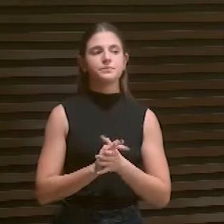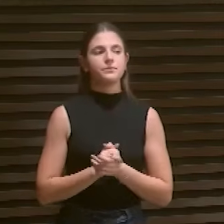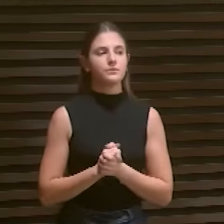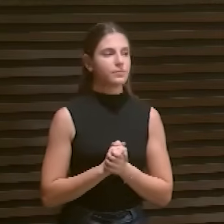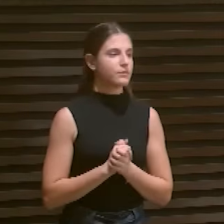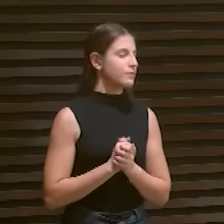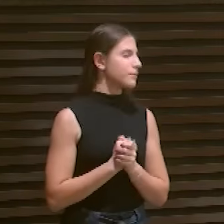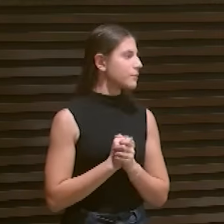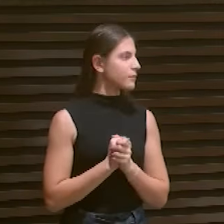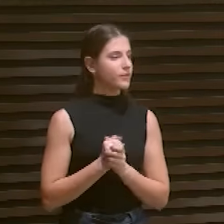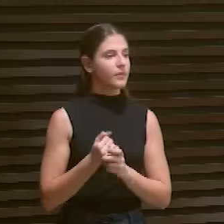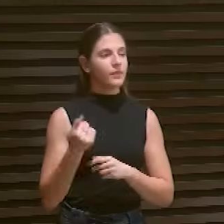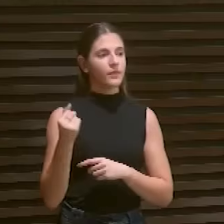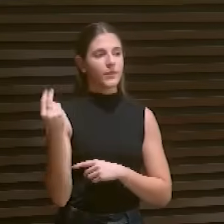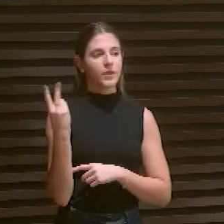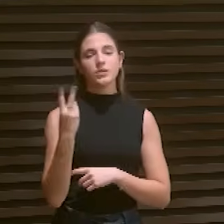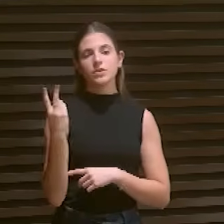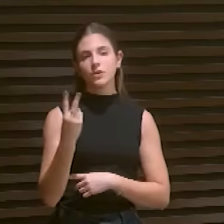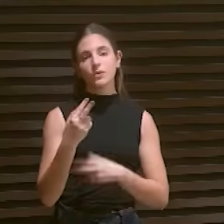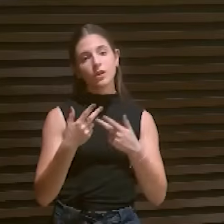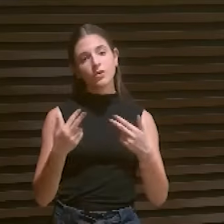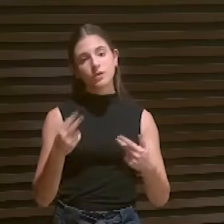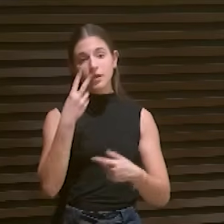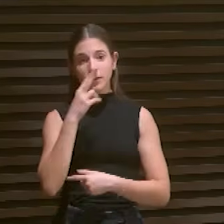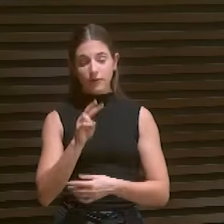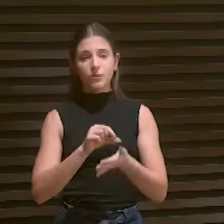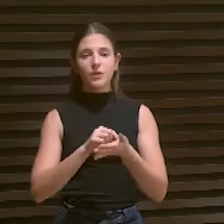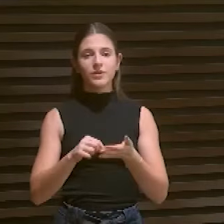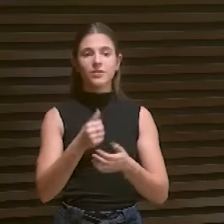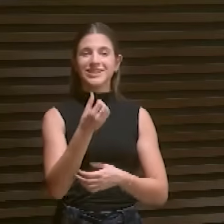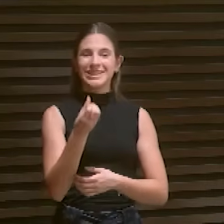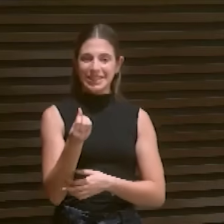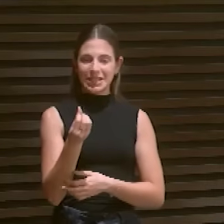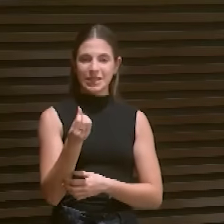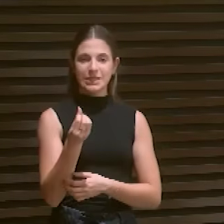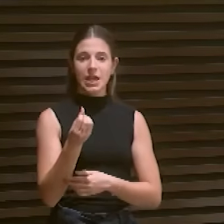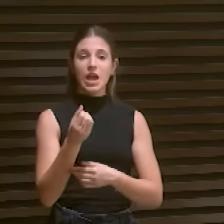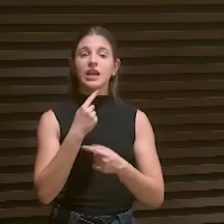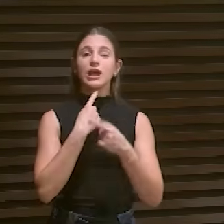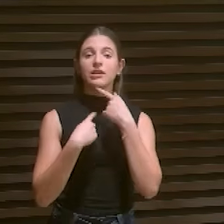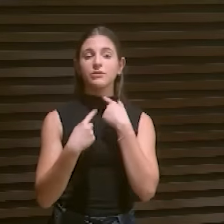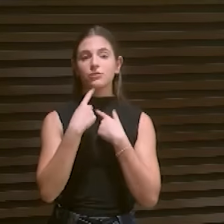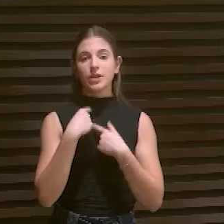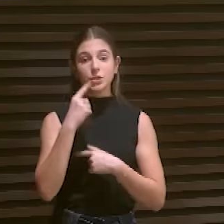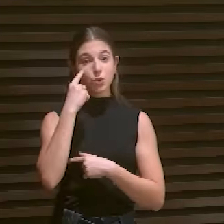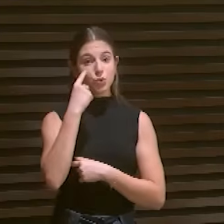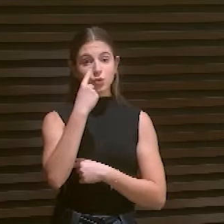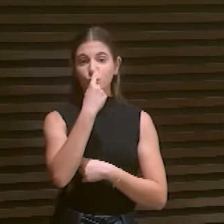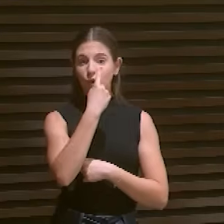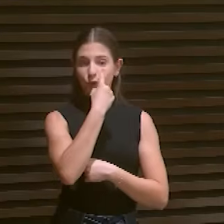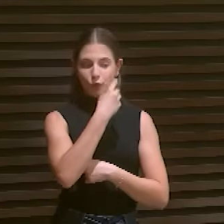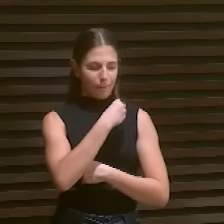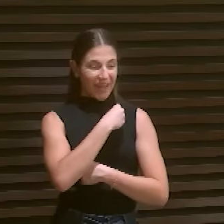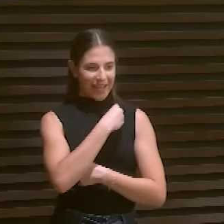A segunda coisa que nós vemos aqui no versículo 16, que nós devemos evitar, são os desejos dos olhos, a concupiscência